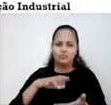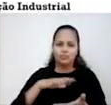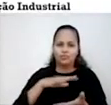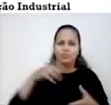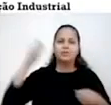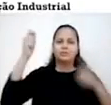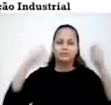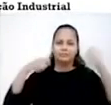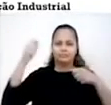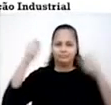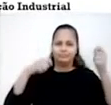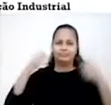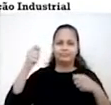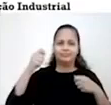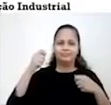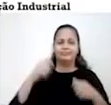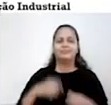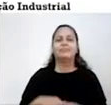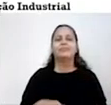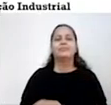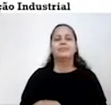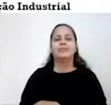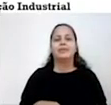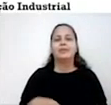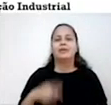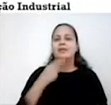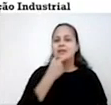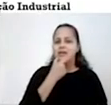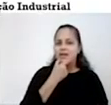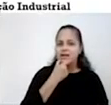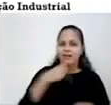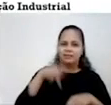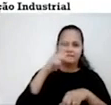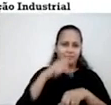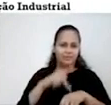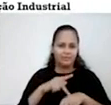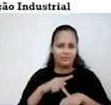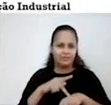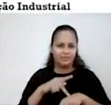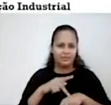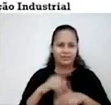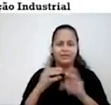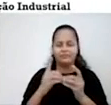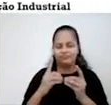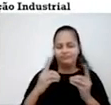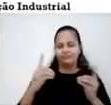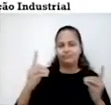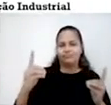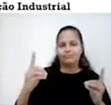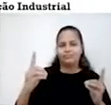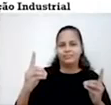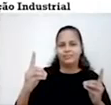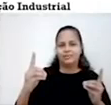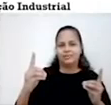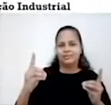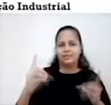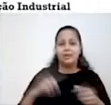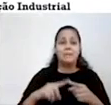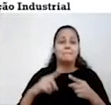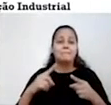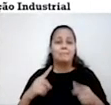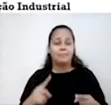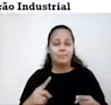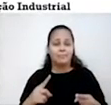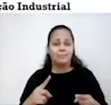bem distante do que tinha sido séculos antes na Inglaterra. Questão de tempo bastante distante. Mas